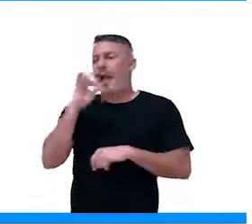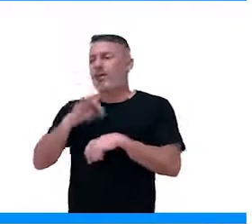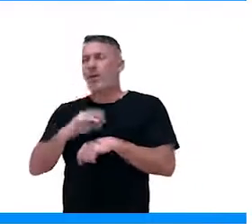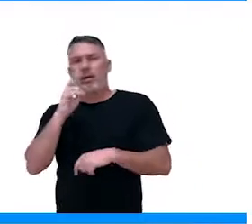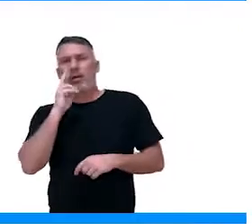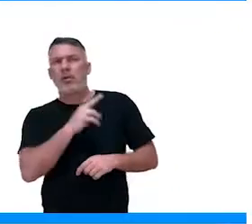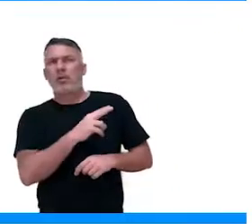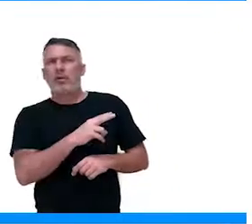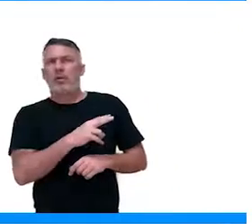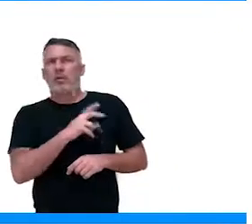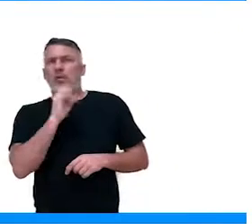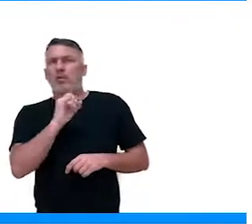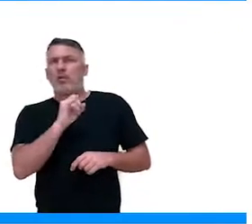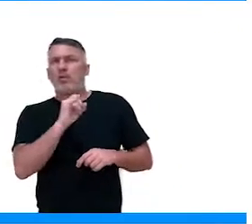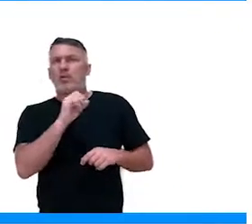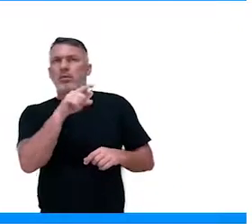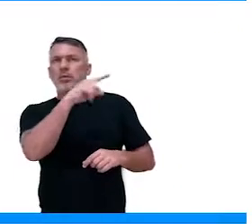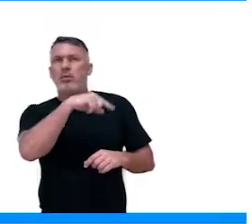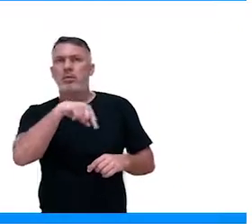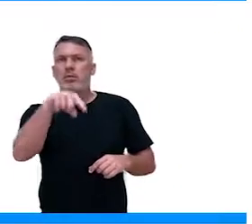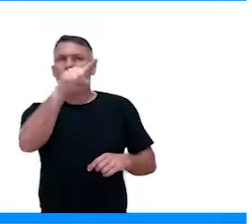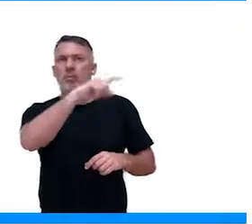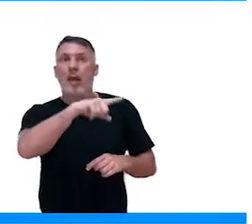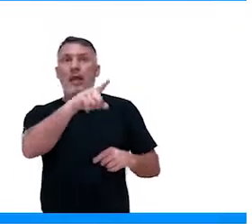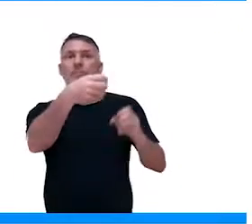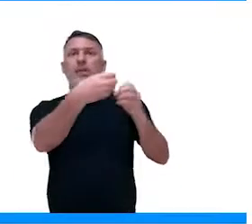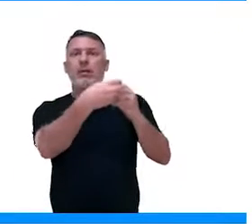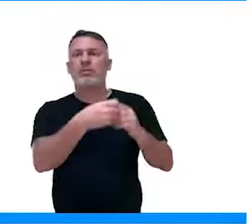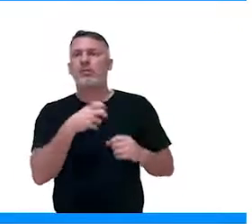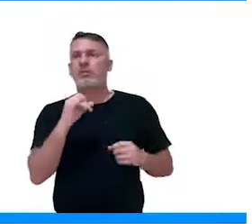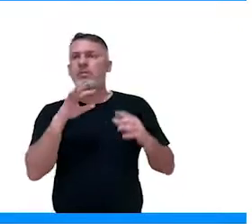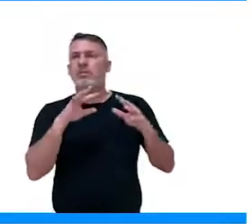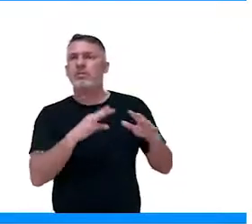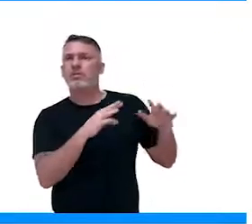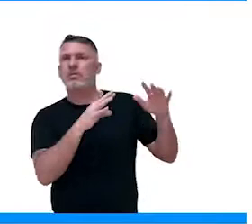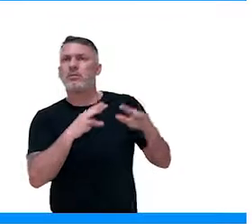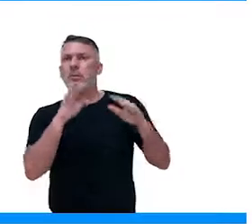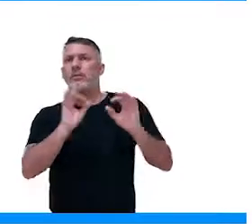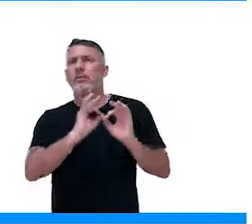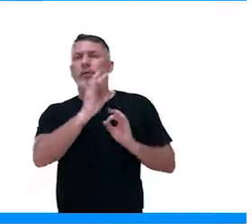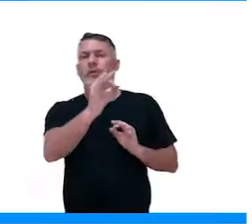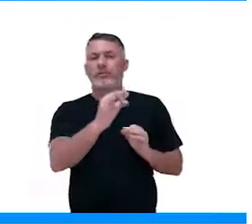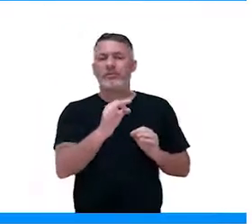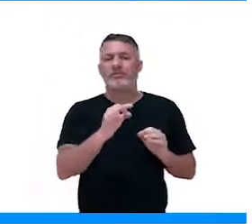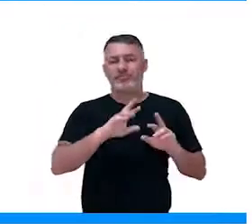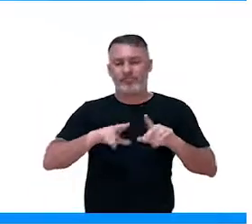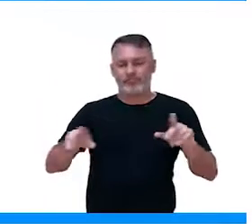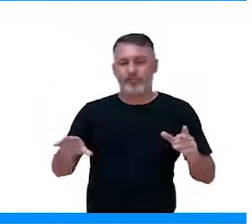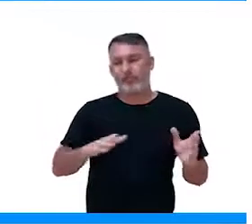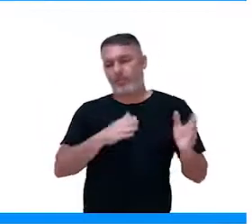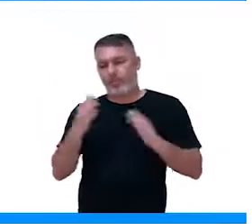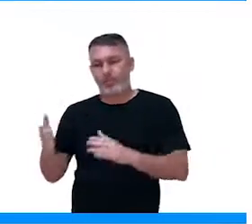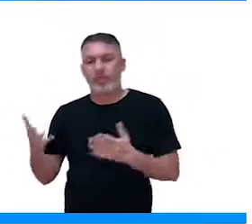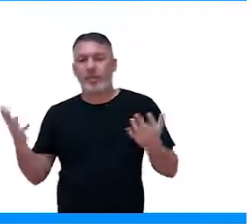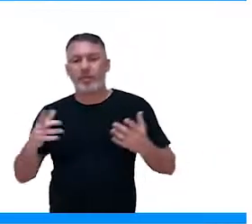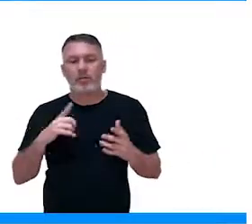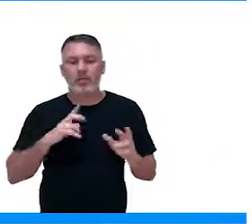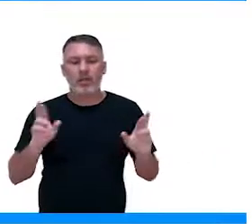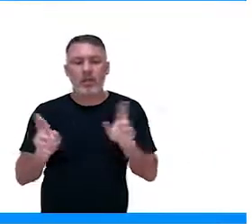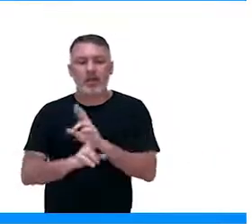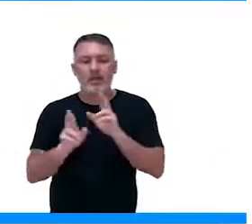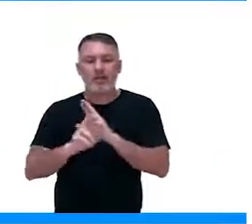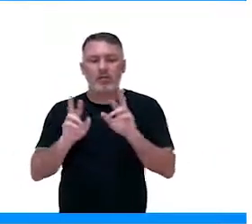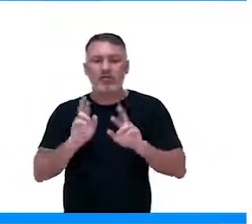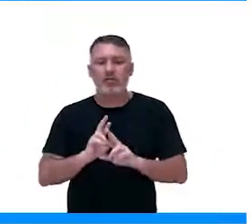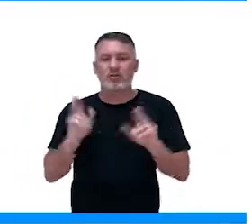dei aqui alguns exemplos, mas existem muitos outros exemplos de animais e sua linguagem. Agora, em relação